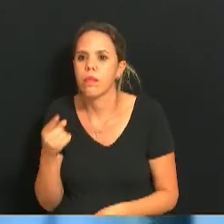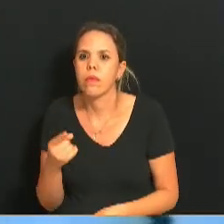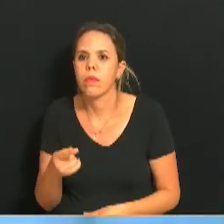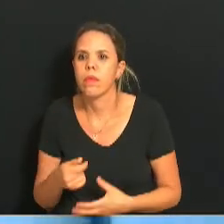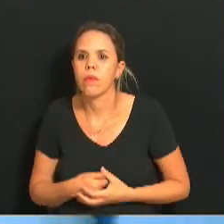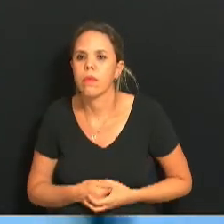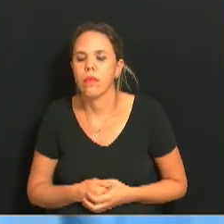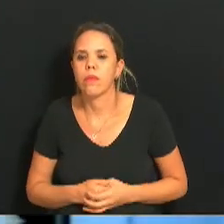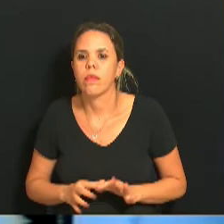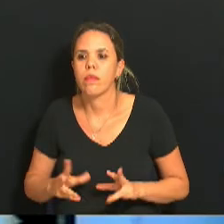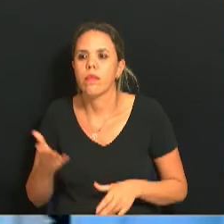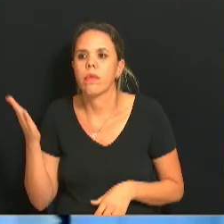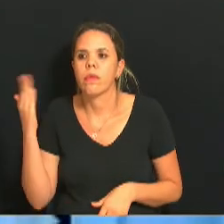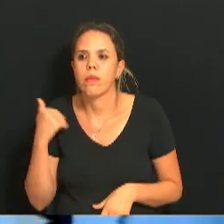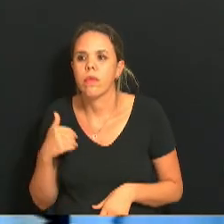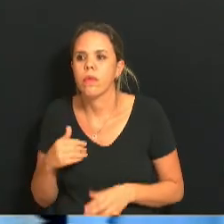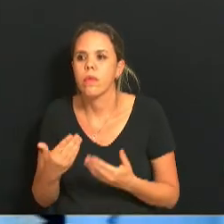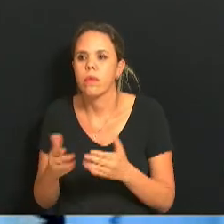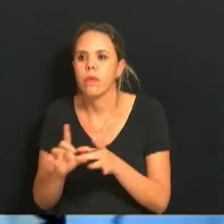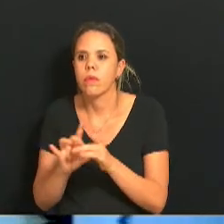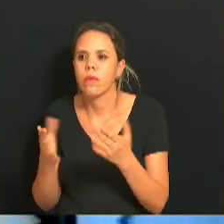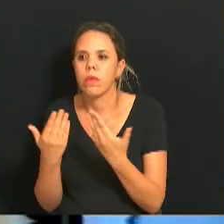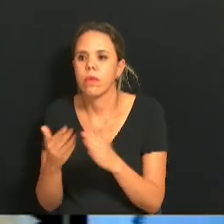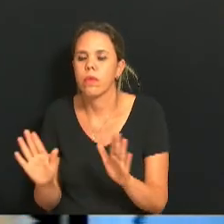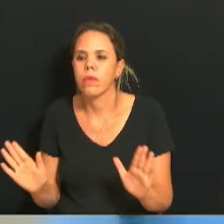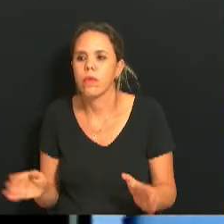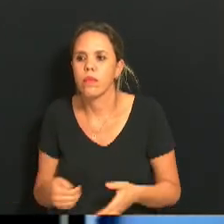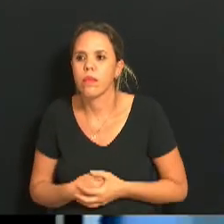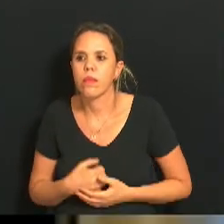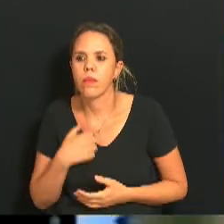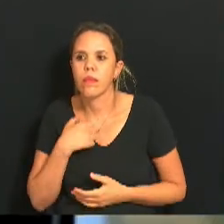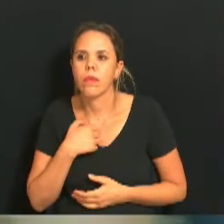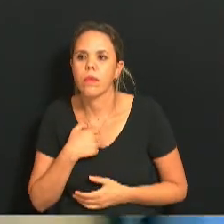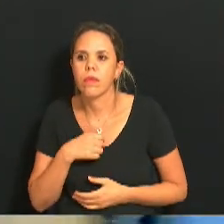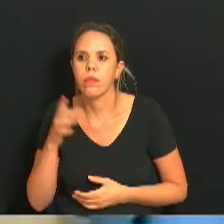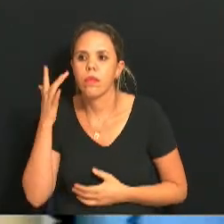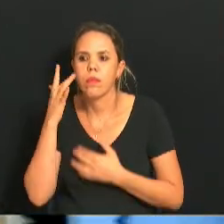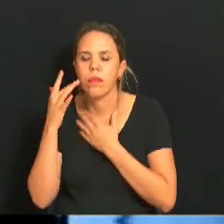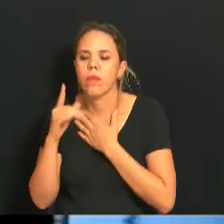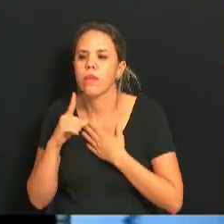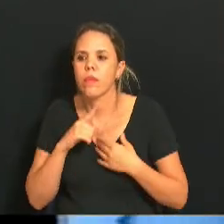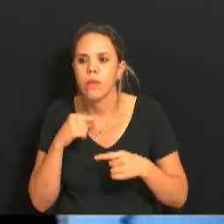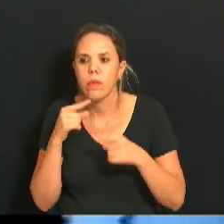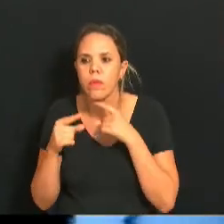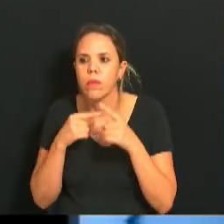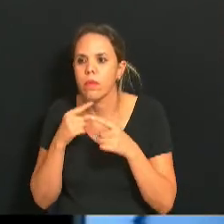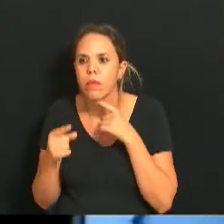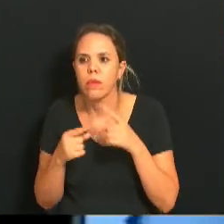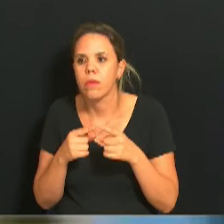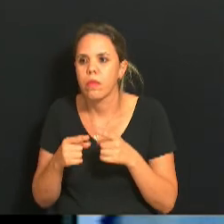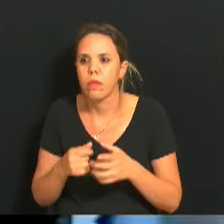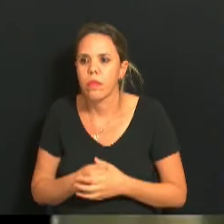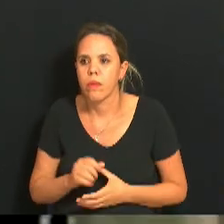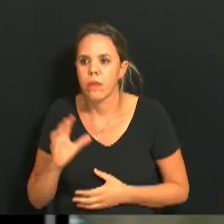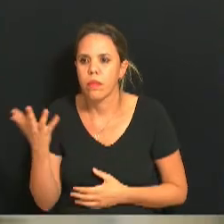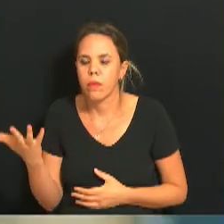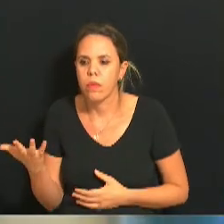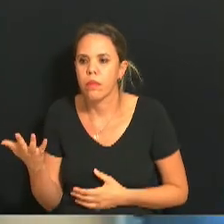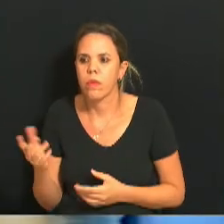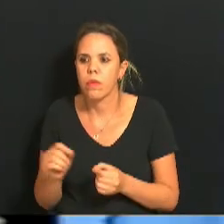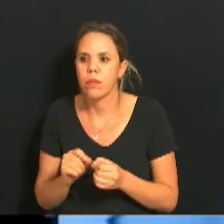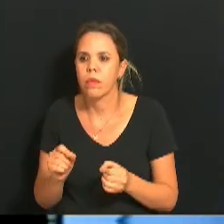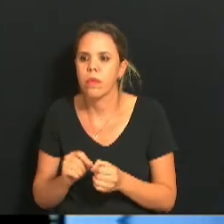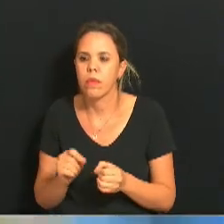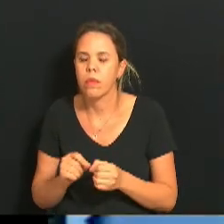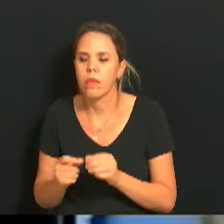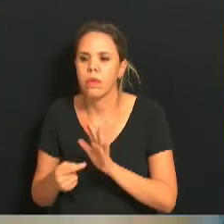todo mundo sabe que a minha porta também está sempre aberta gosta tem algumas dúvidas que surgiram a gente vai fazer